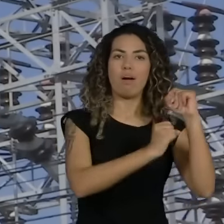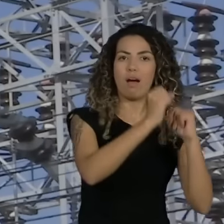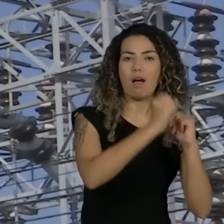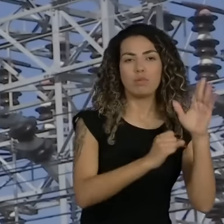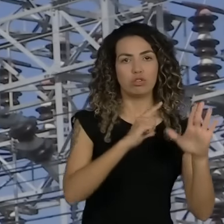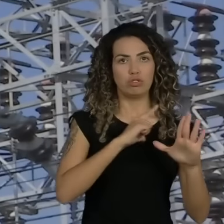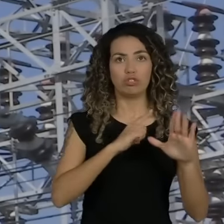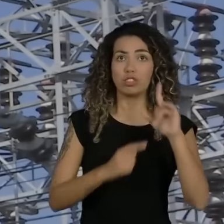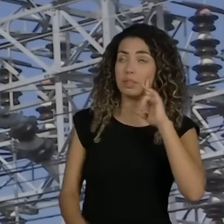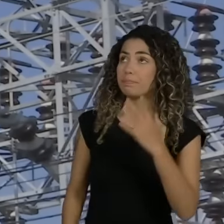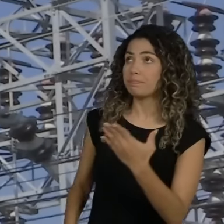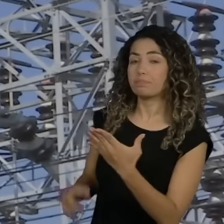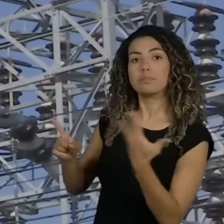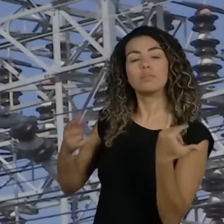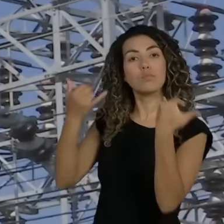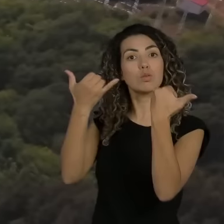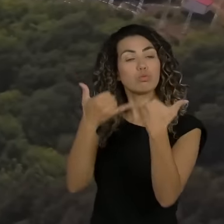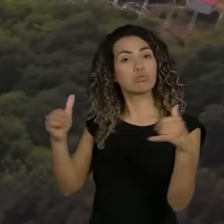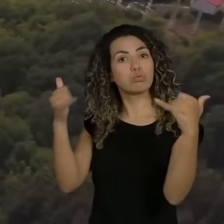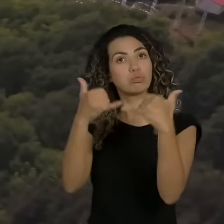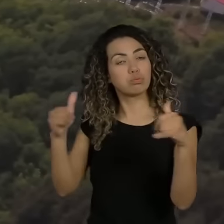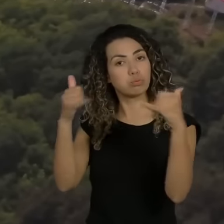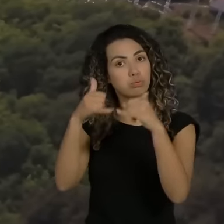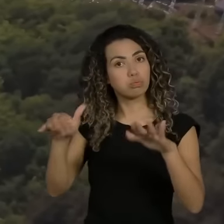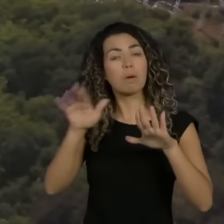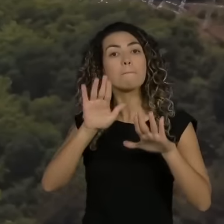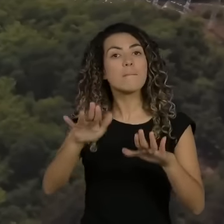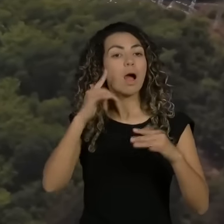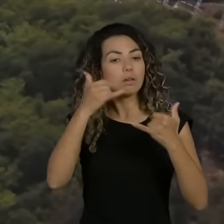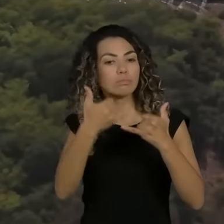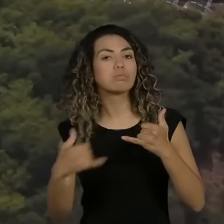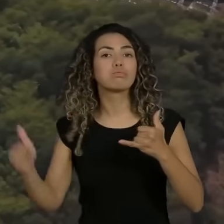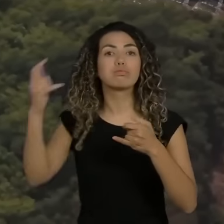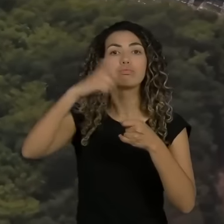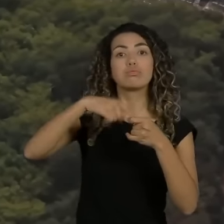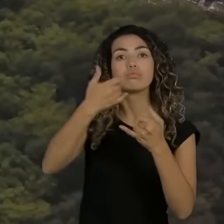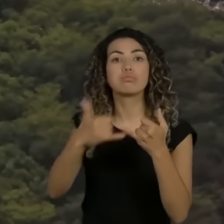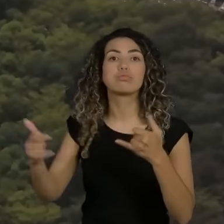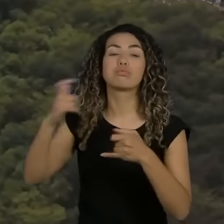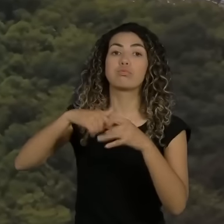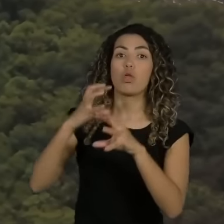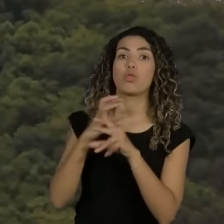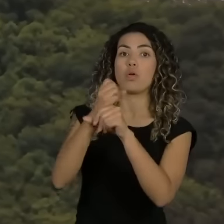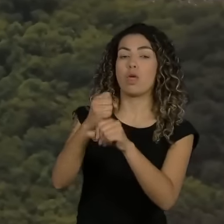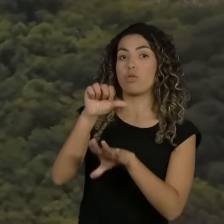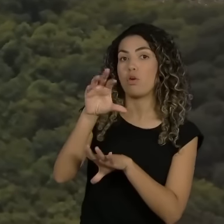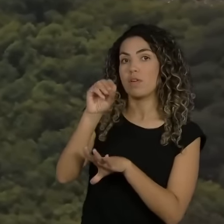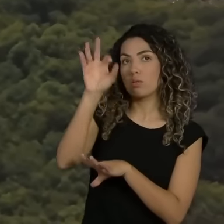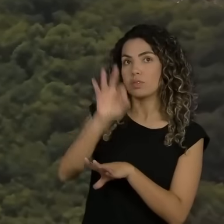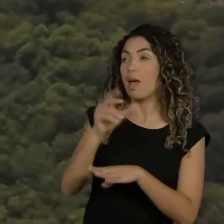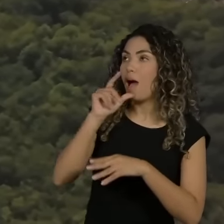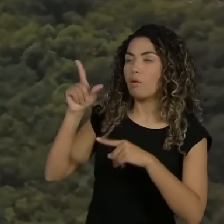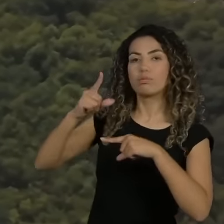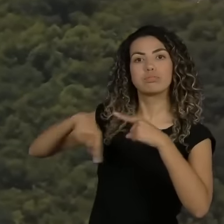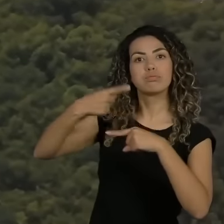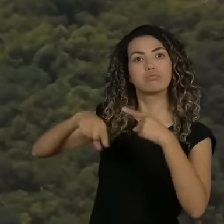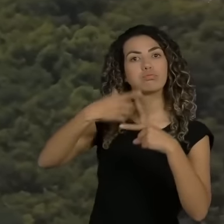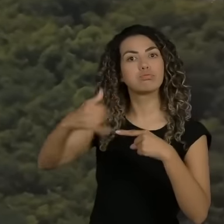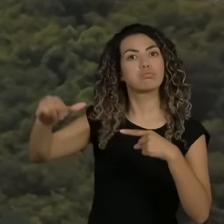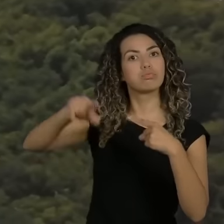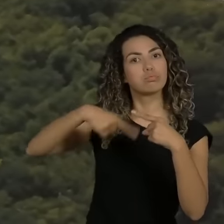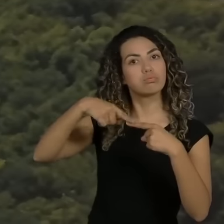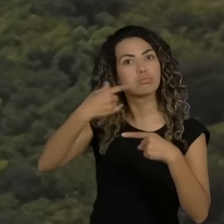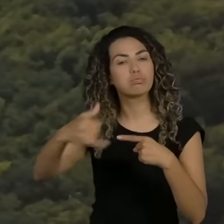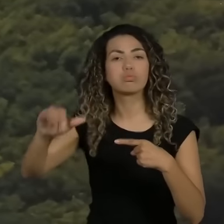energia elétrica, a participação das renováveis é de quase 90%. As hidrelétricas, que têm baixa emissão